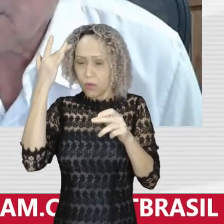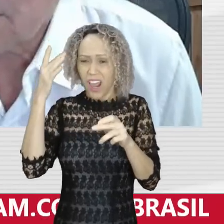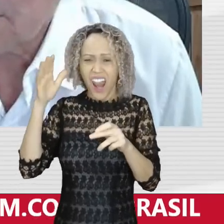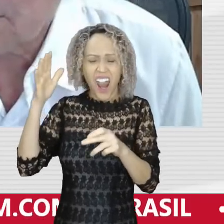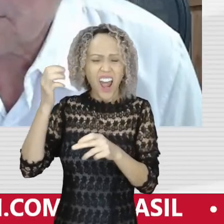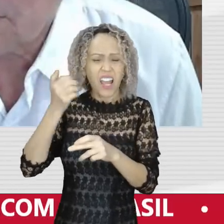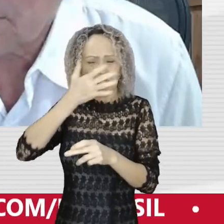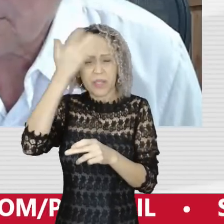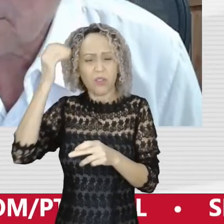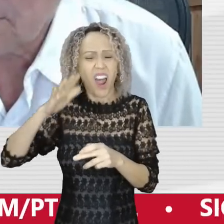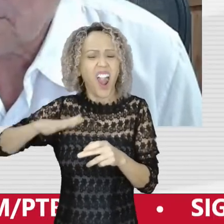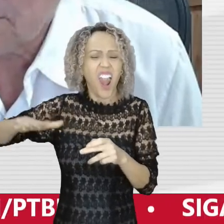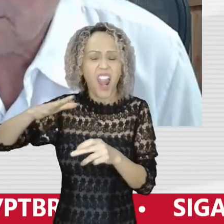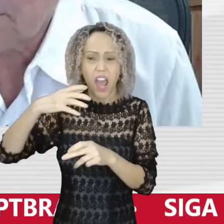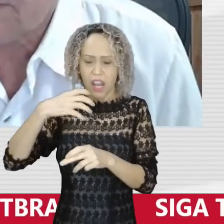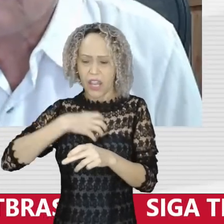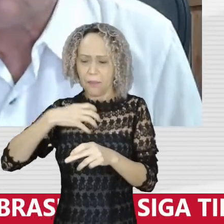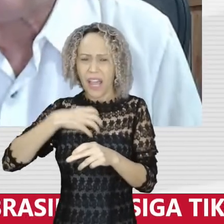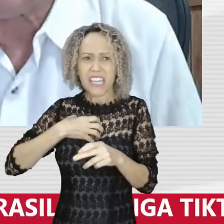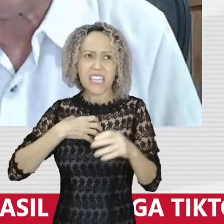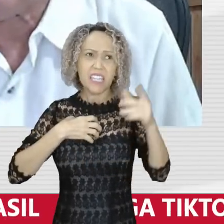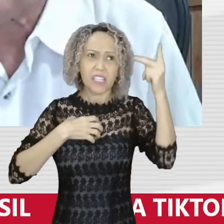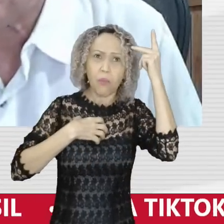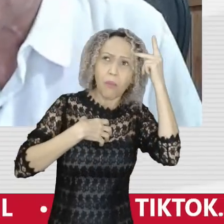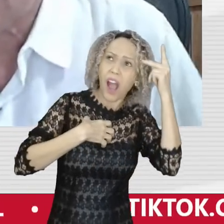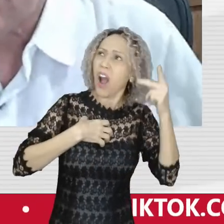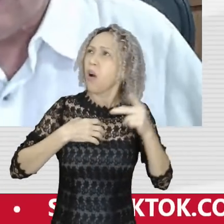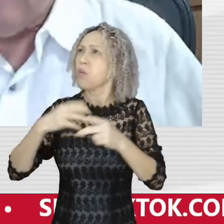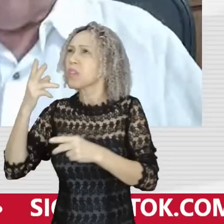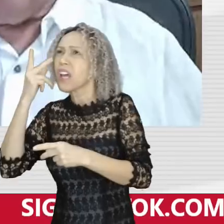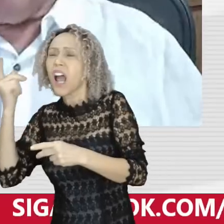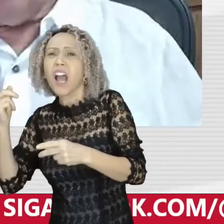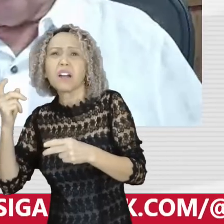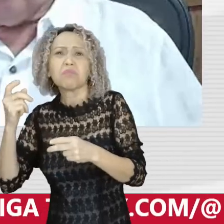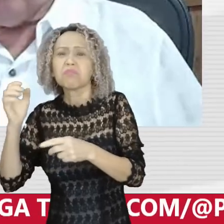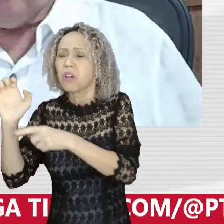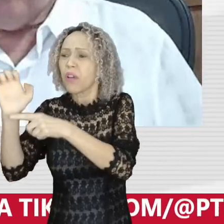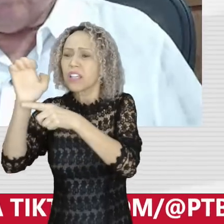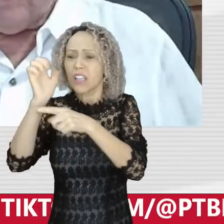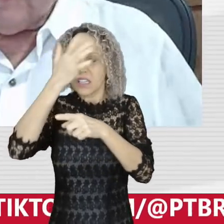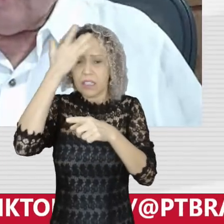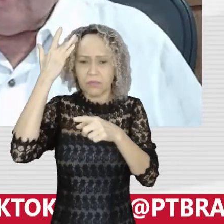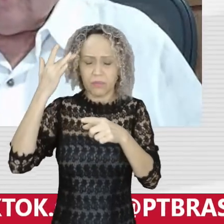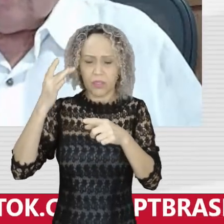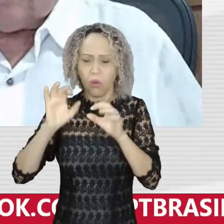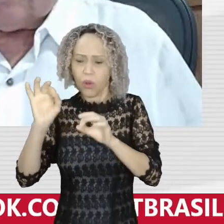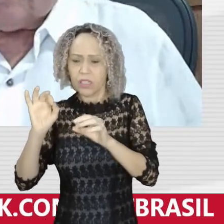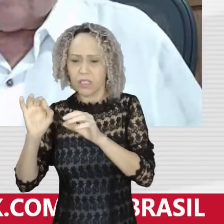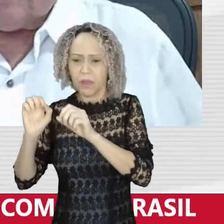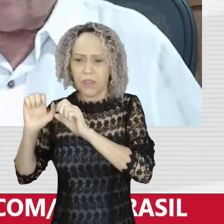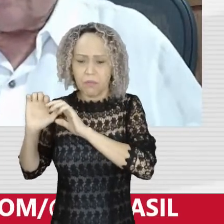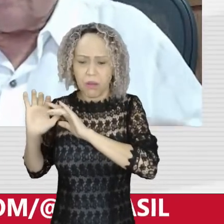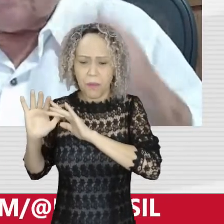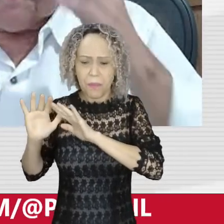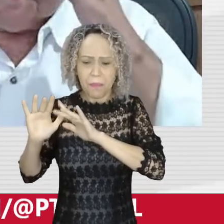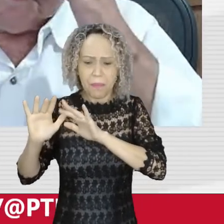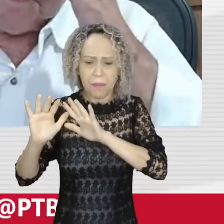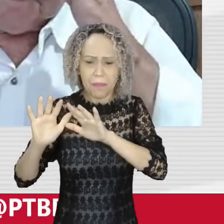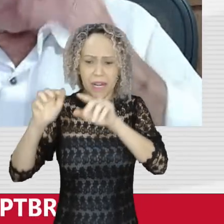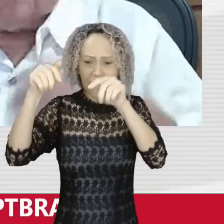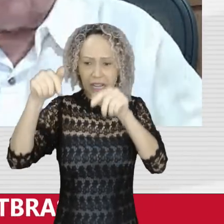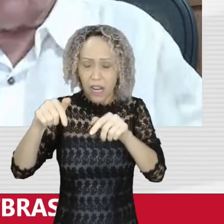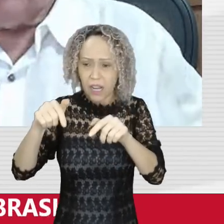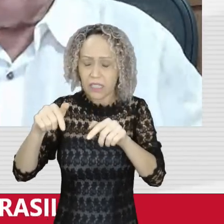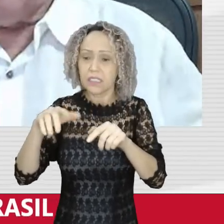na estrada e precisar de um apoio, a gente vai entrar em ação, a gente vai monitorar o horário que tem que chegar aqui, vai ter